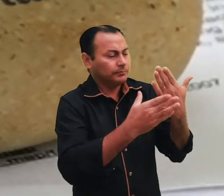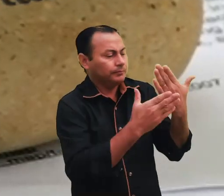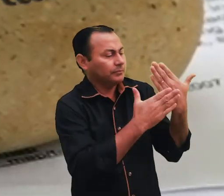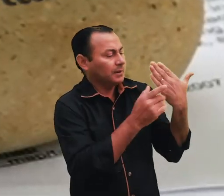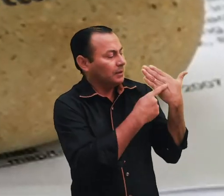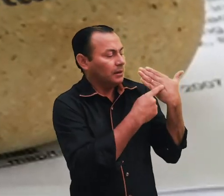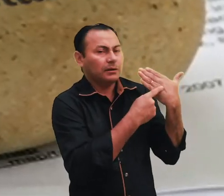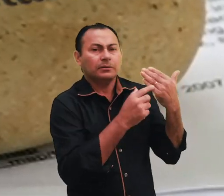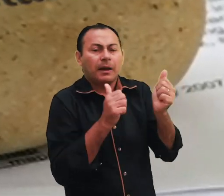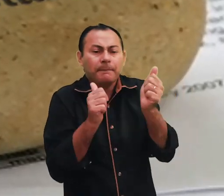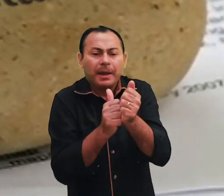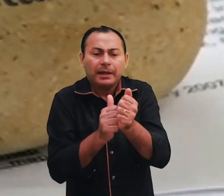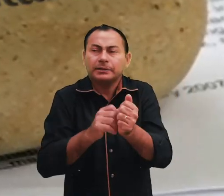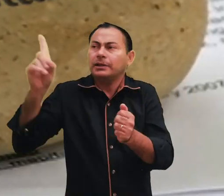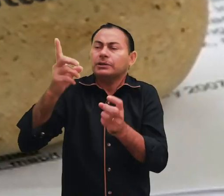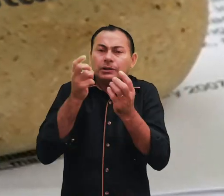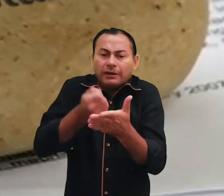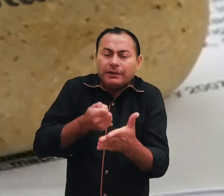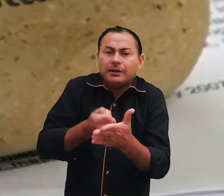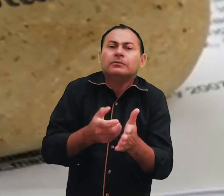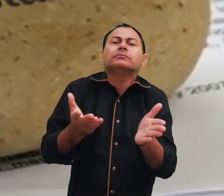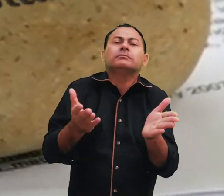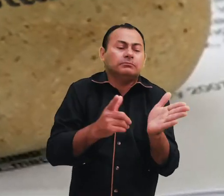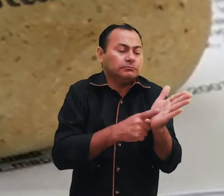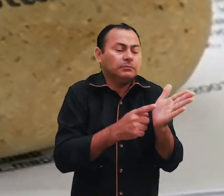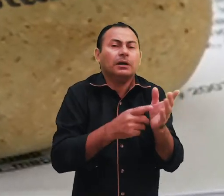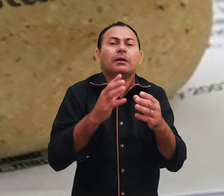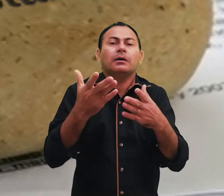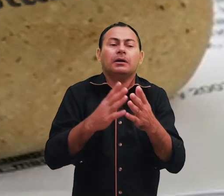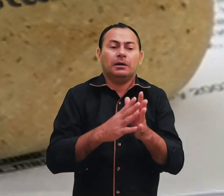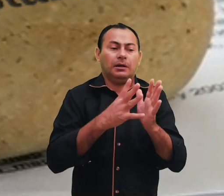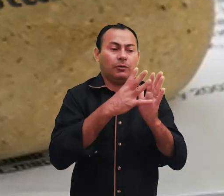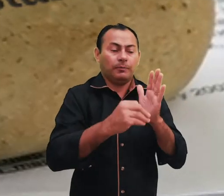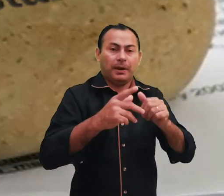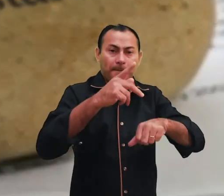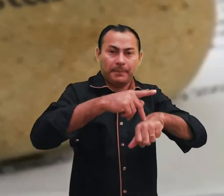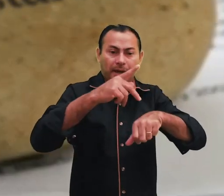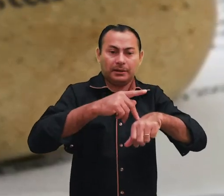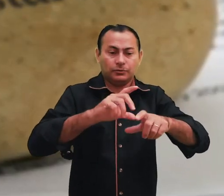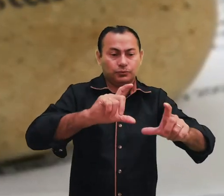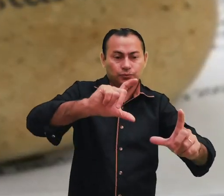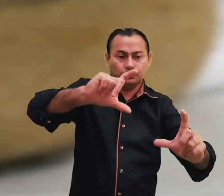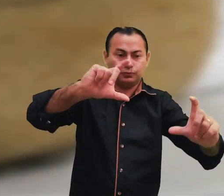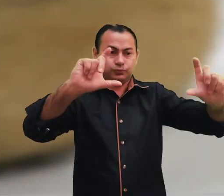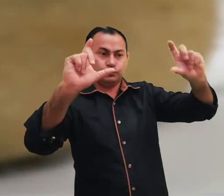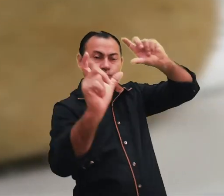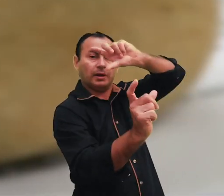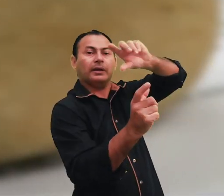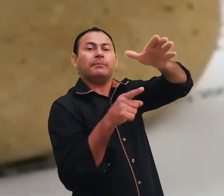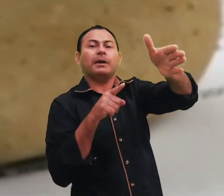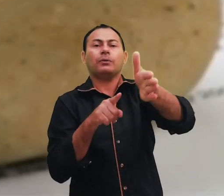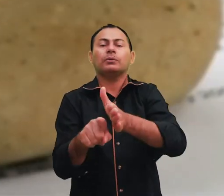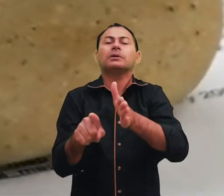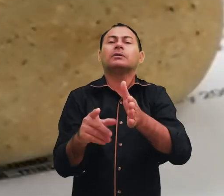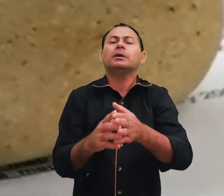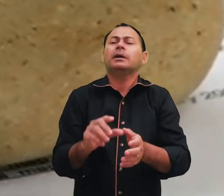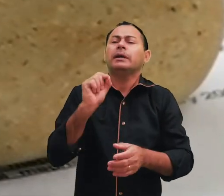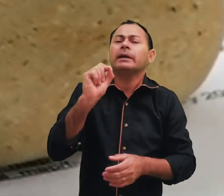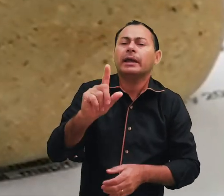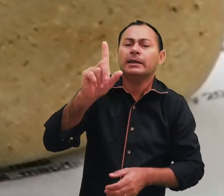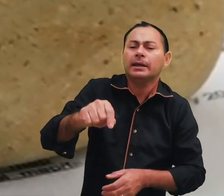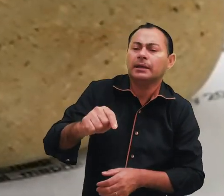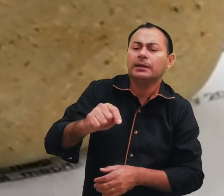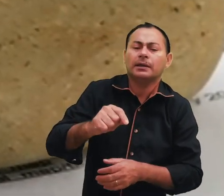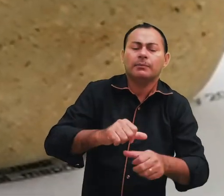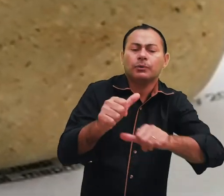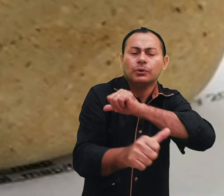não está tão perto de Deus como deveria estar. E aí, quando viramos a pedra de cabeça para baixo, lemos a pergunta, quem foi